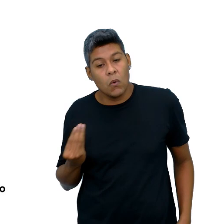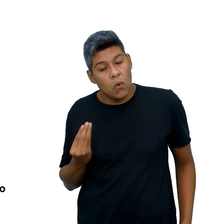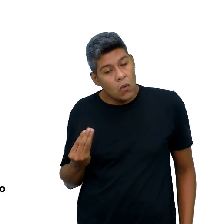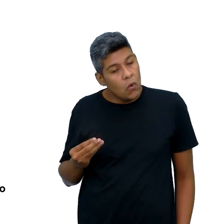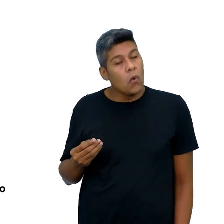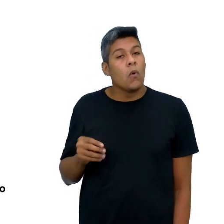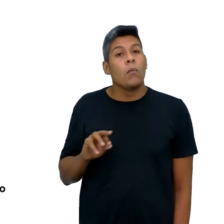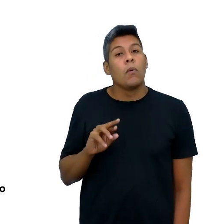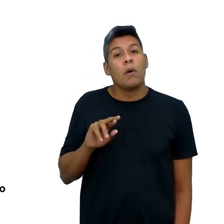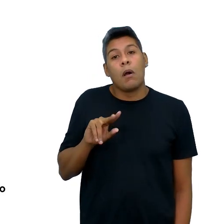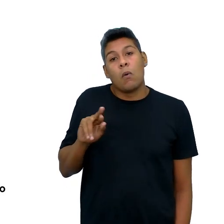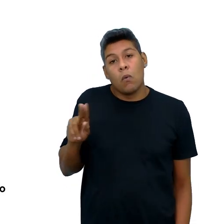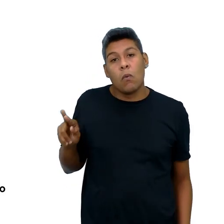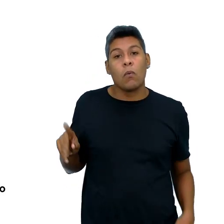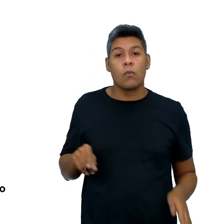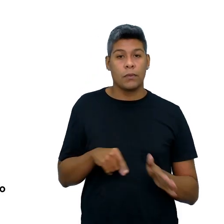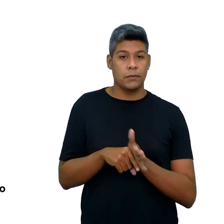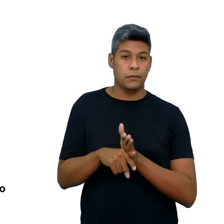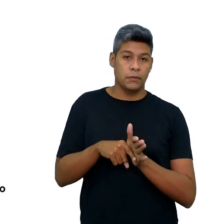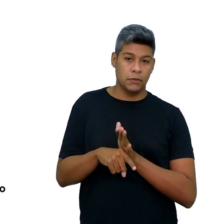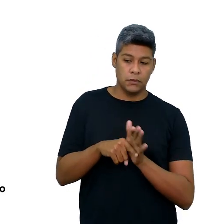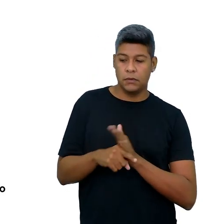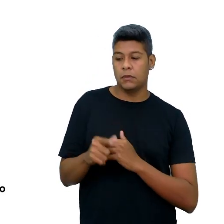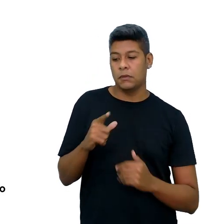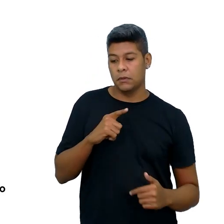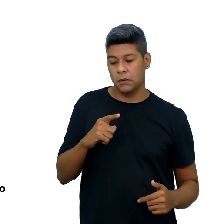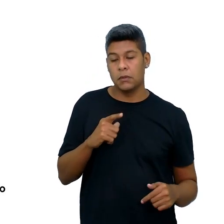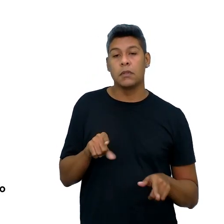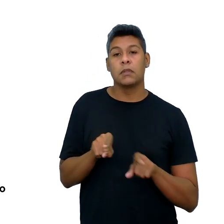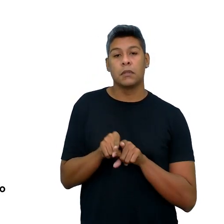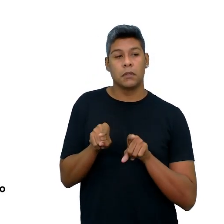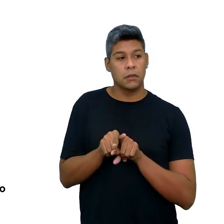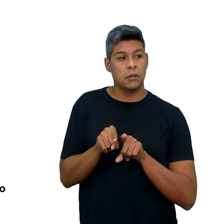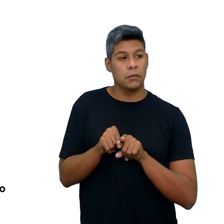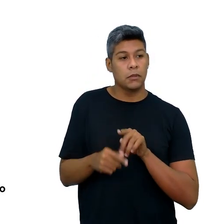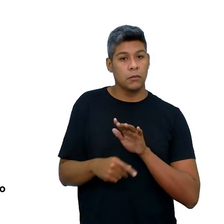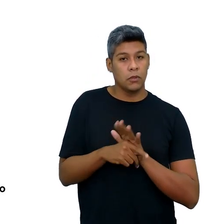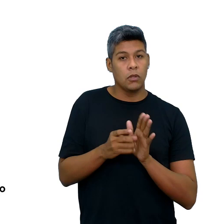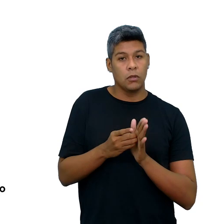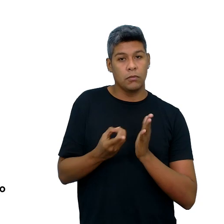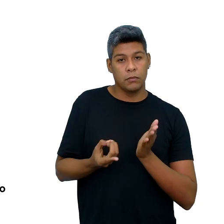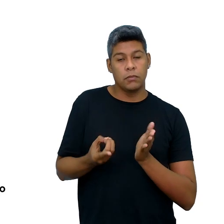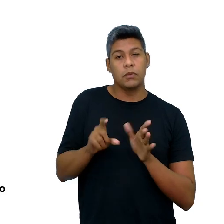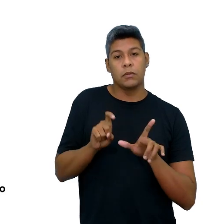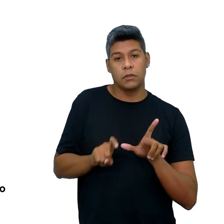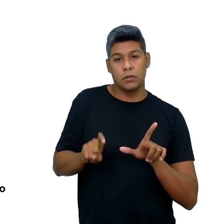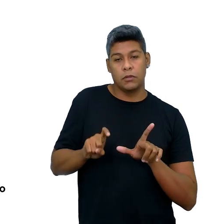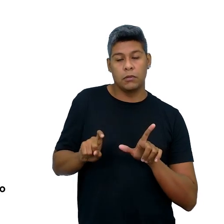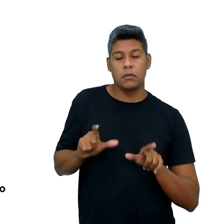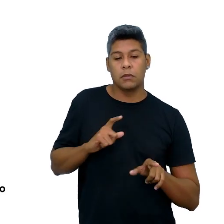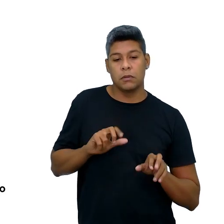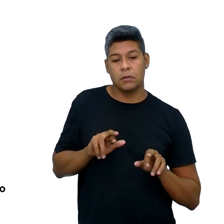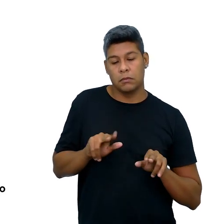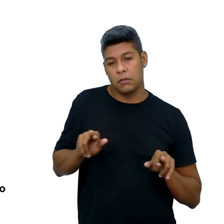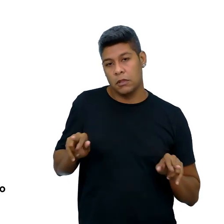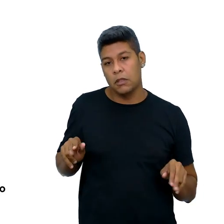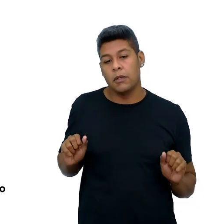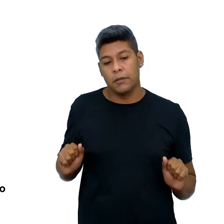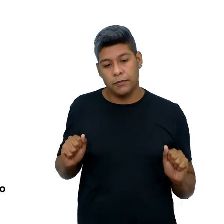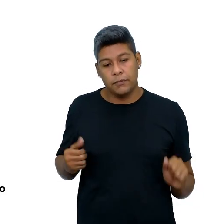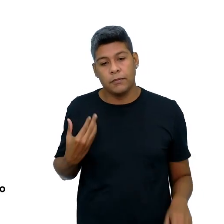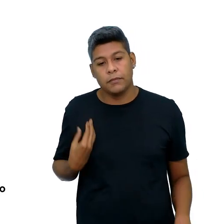aí algumas pesquisas no dicionário impresso, até mesmo no dicionário digital, né? Que são possibilidades, a depender aí